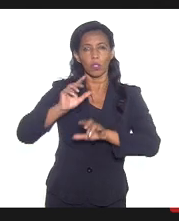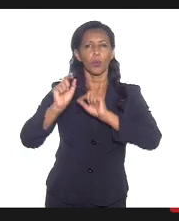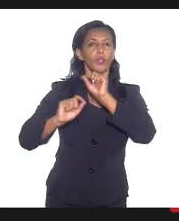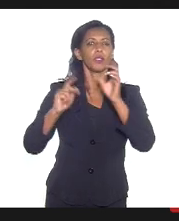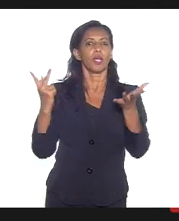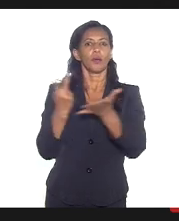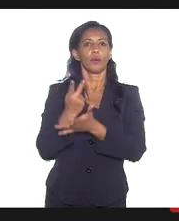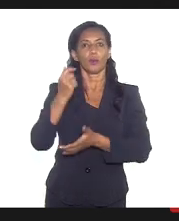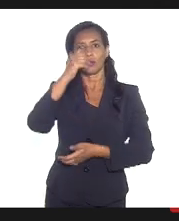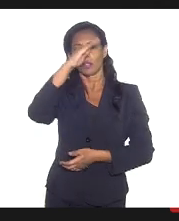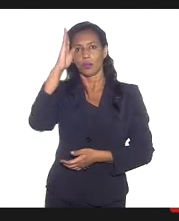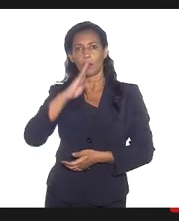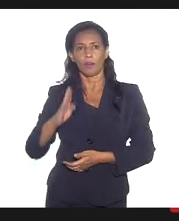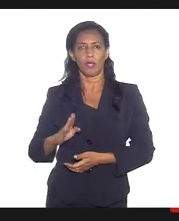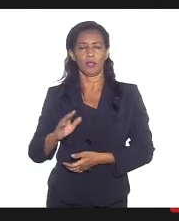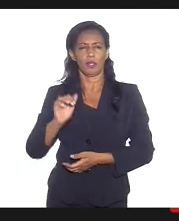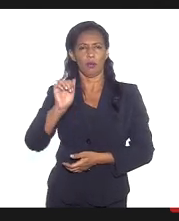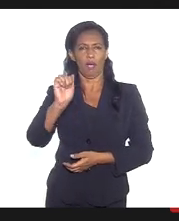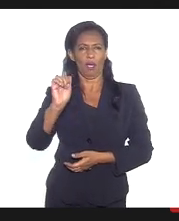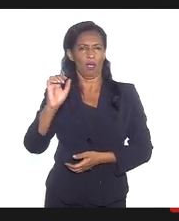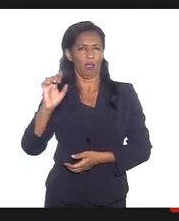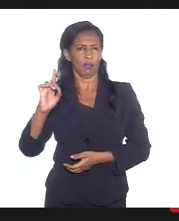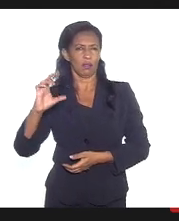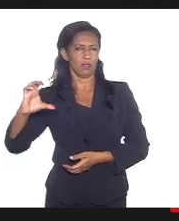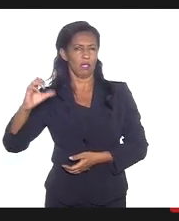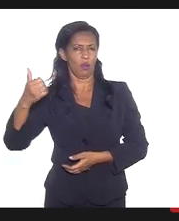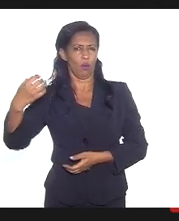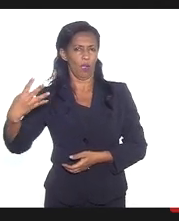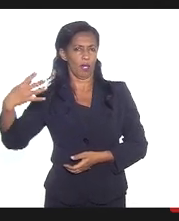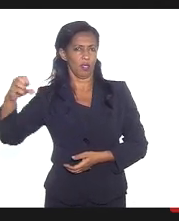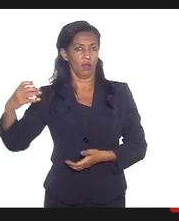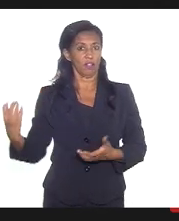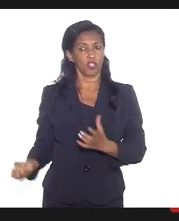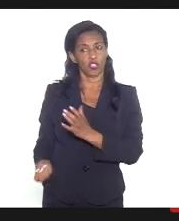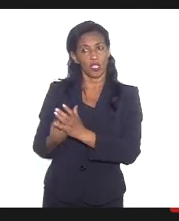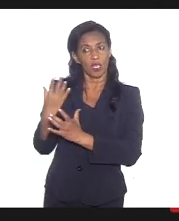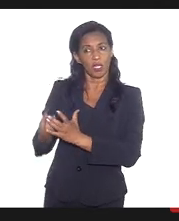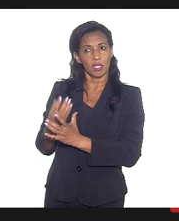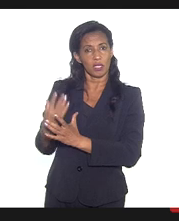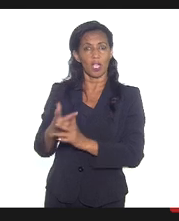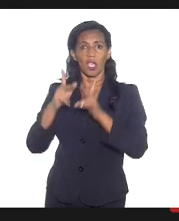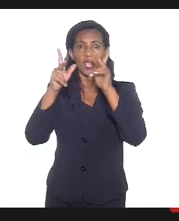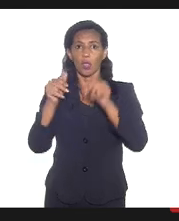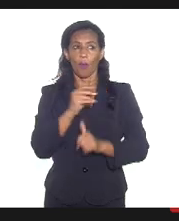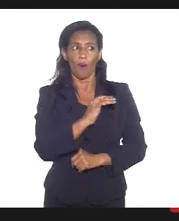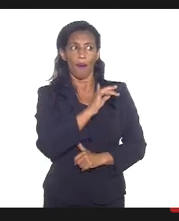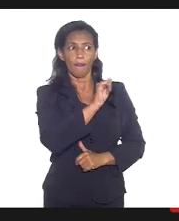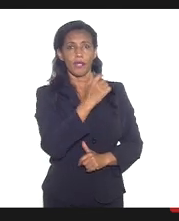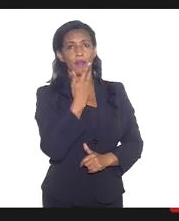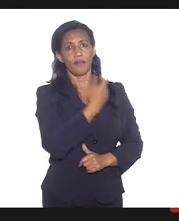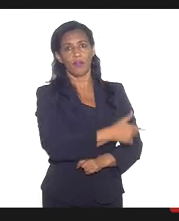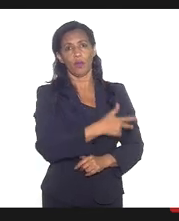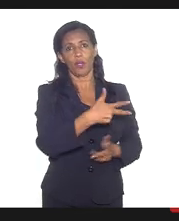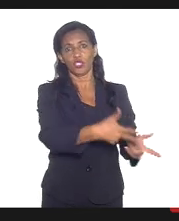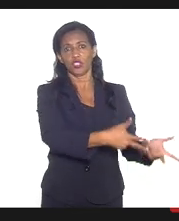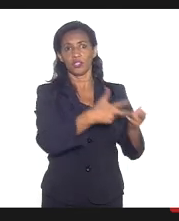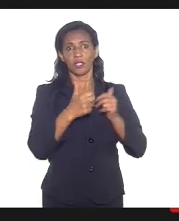Brasil, ADC 49, e a gente querendo incentivar, como a Bia falou, a extração do gás,